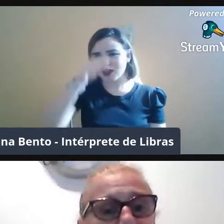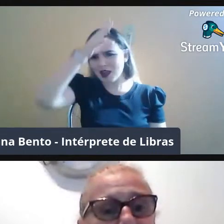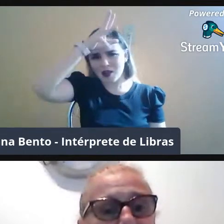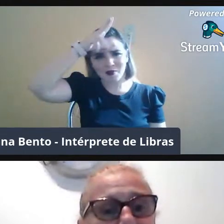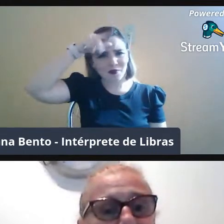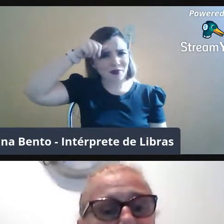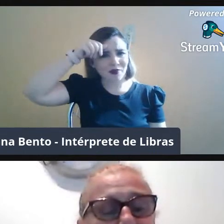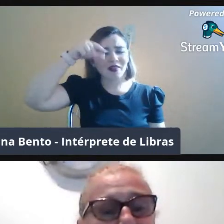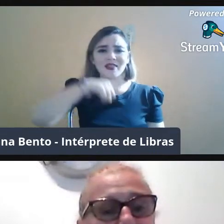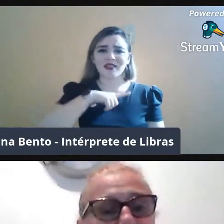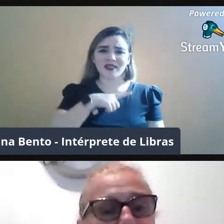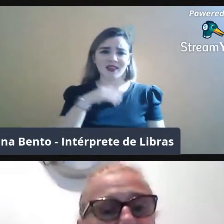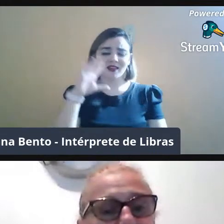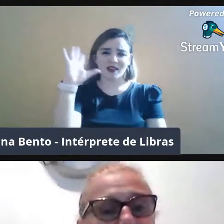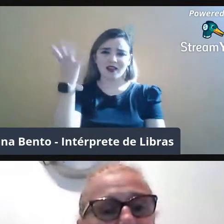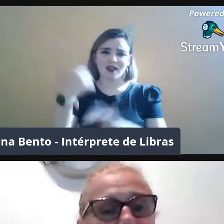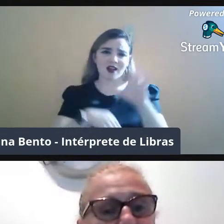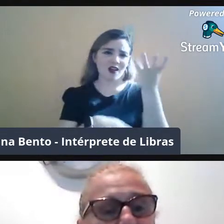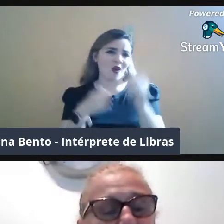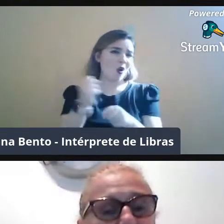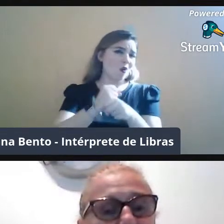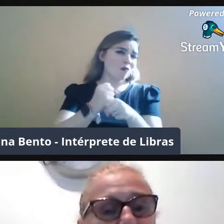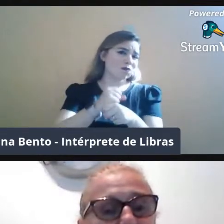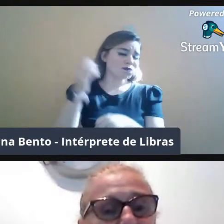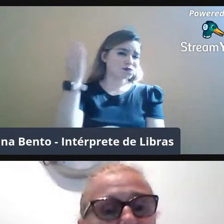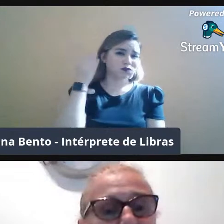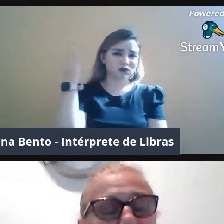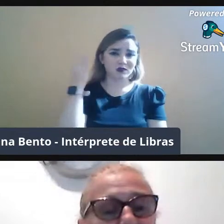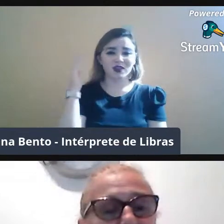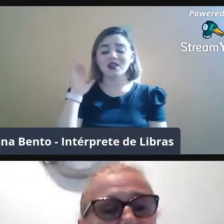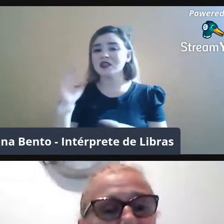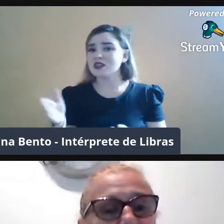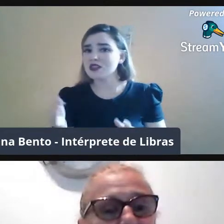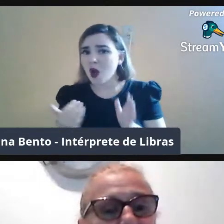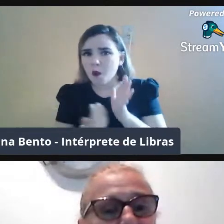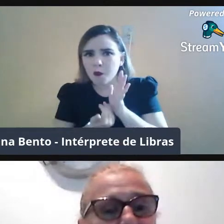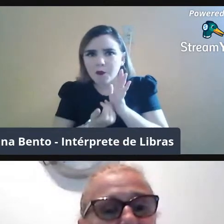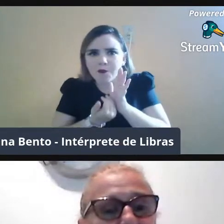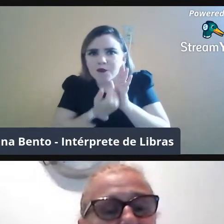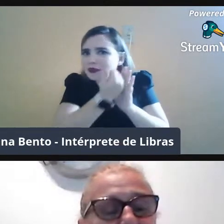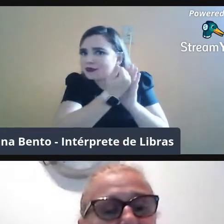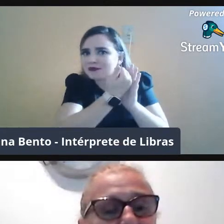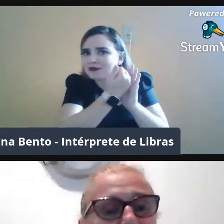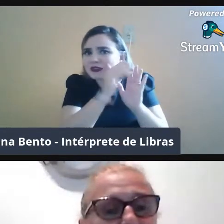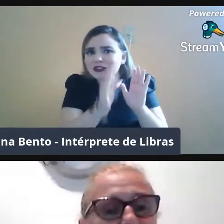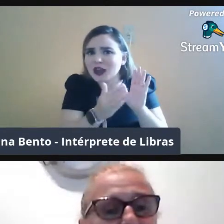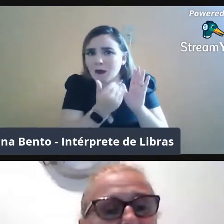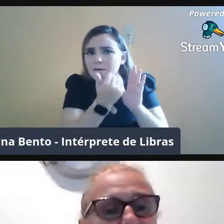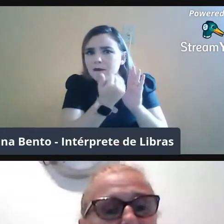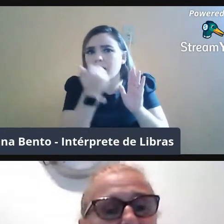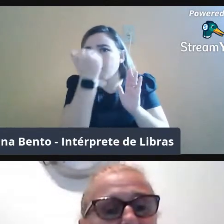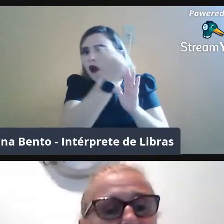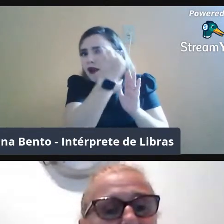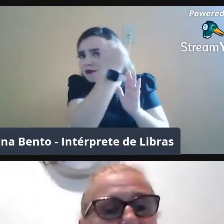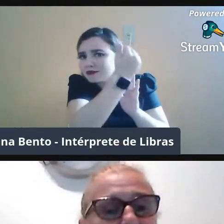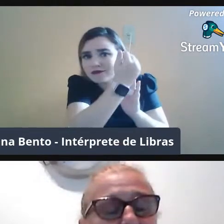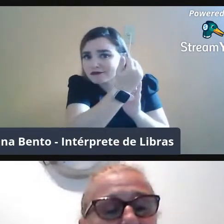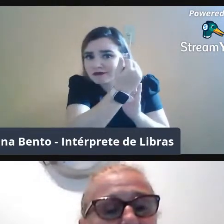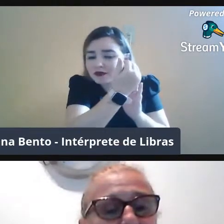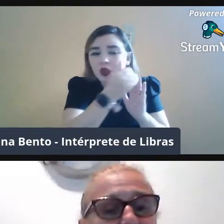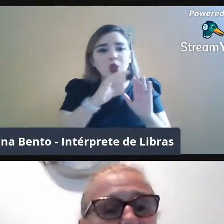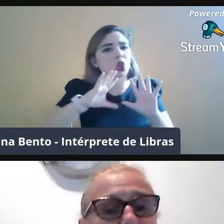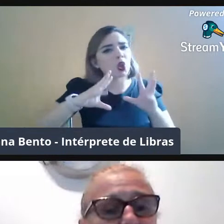antigas que elas já entraram no clímax. O que, que é isso? Toda árvore faz